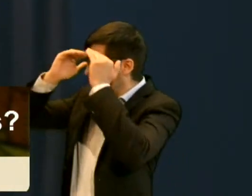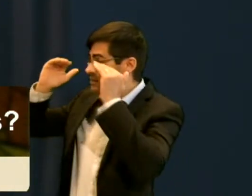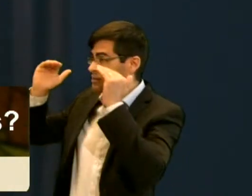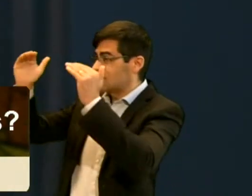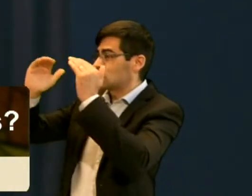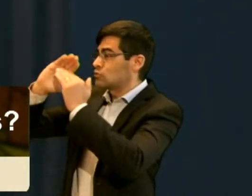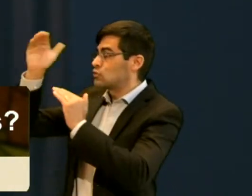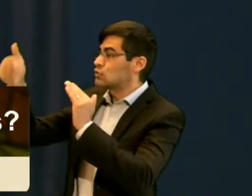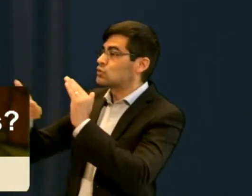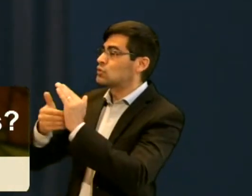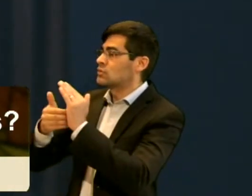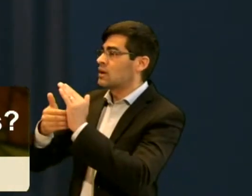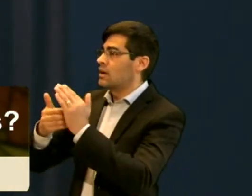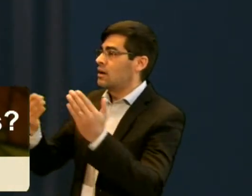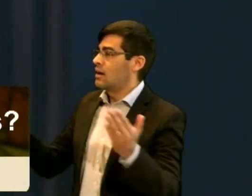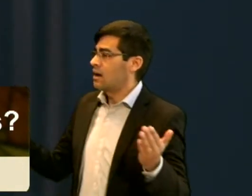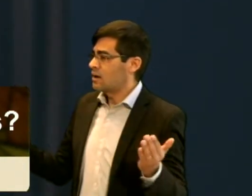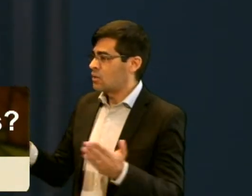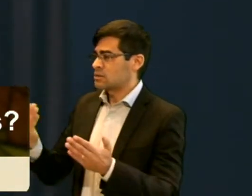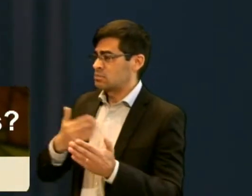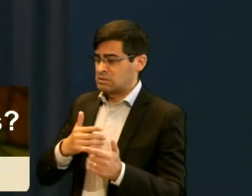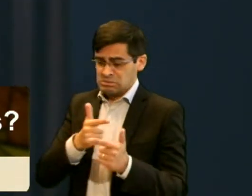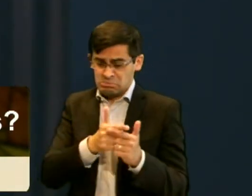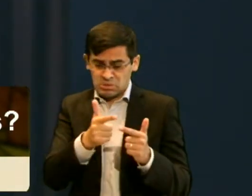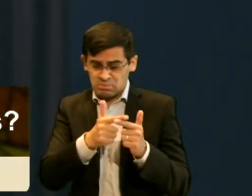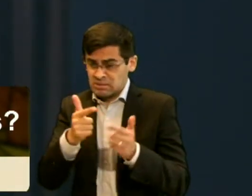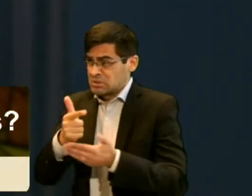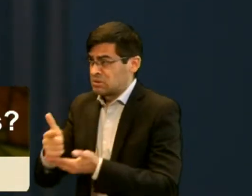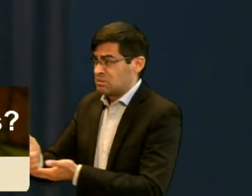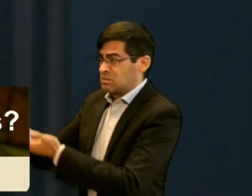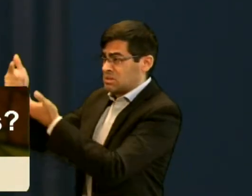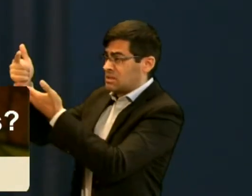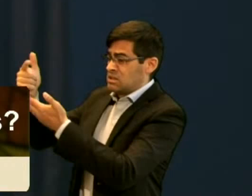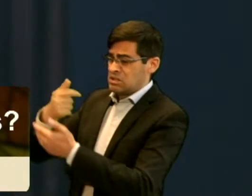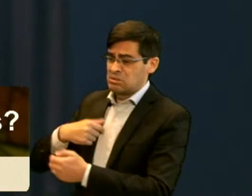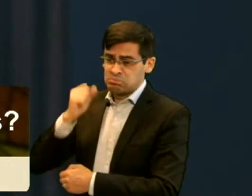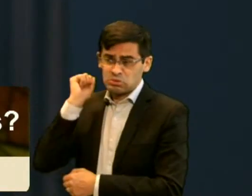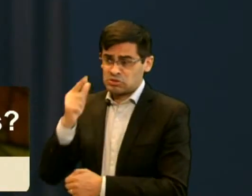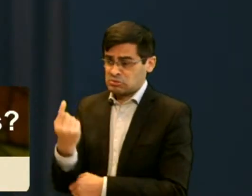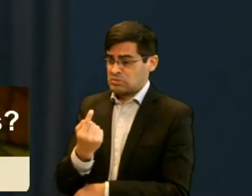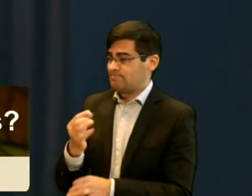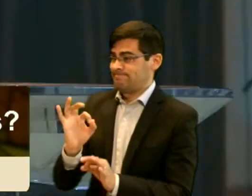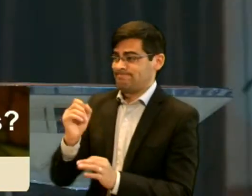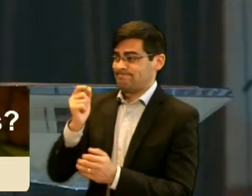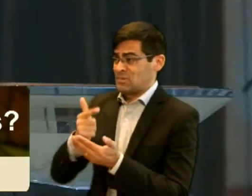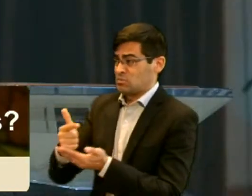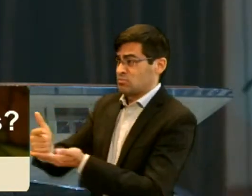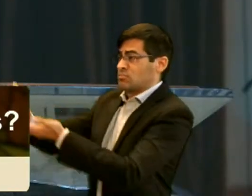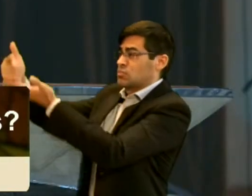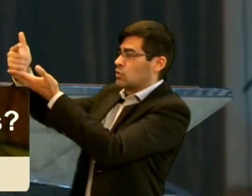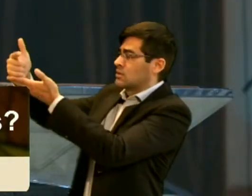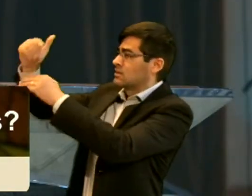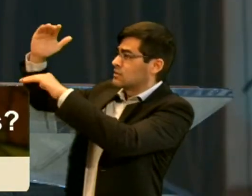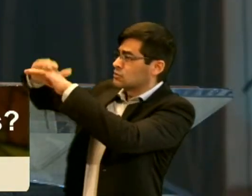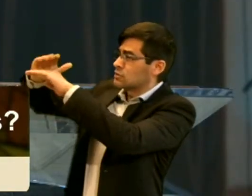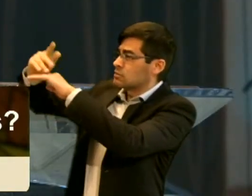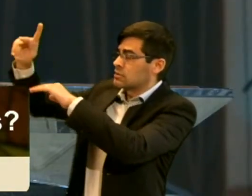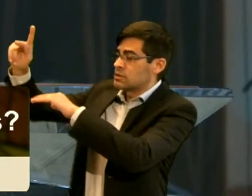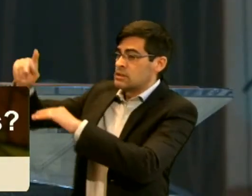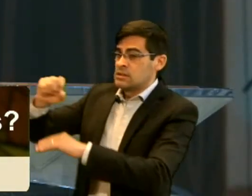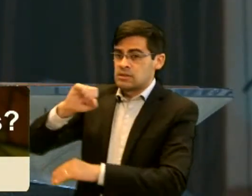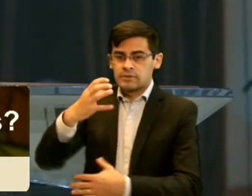me entrego até os meus problemas que eu não estou conseguindo resolver sozinho. Eu entrego. Se esse é